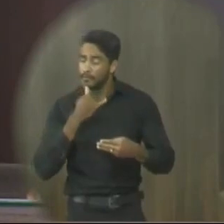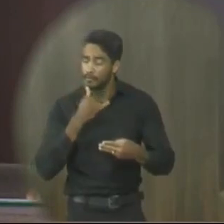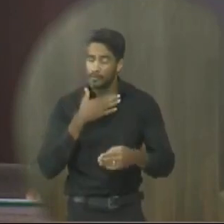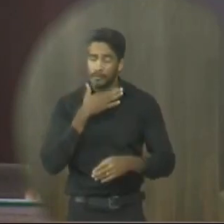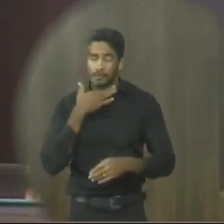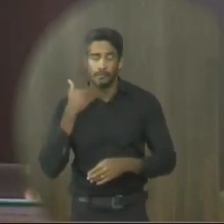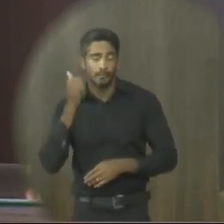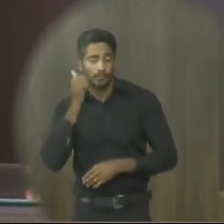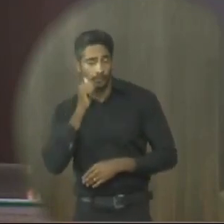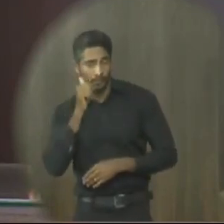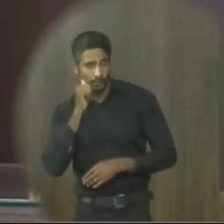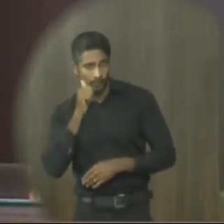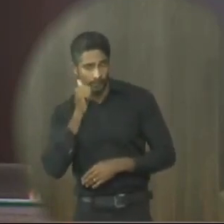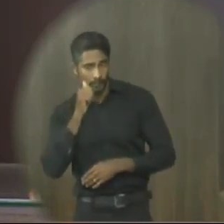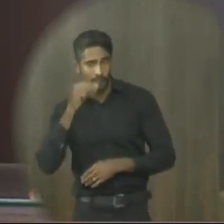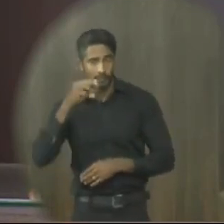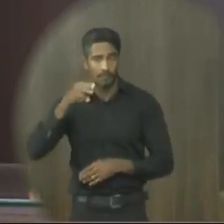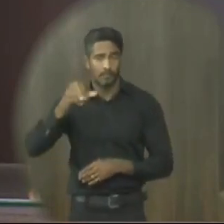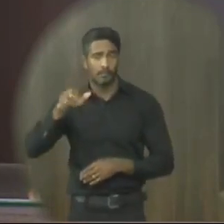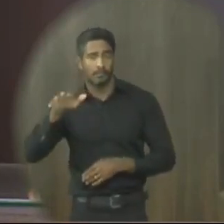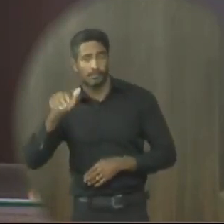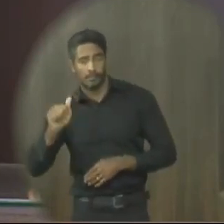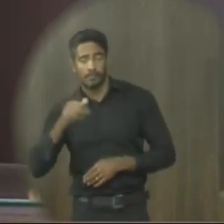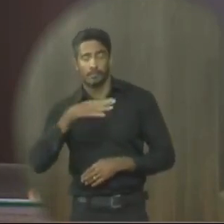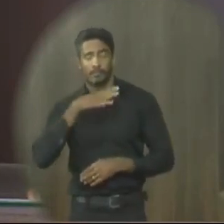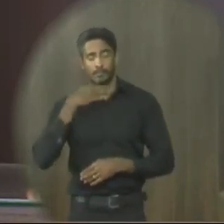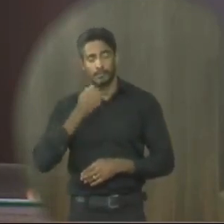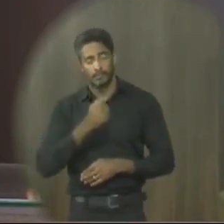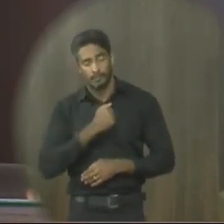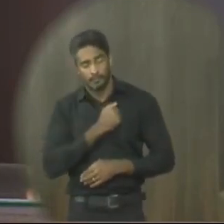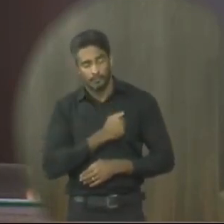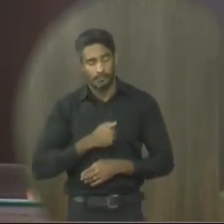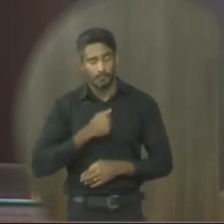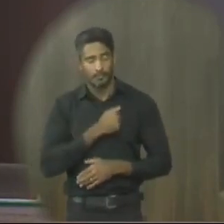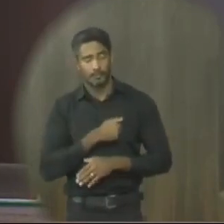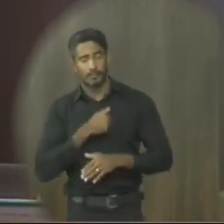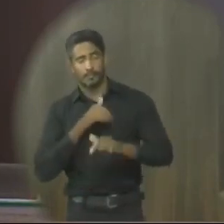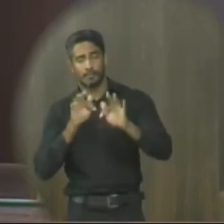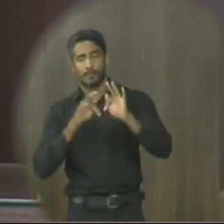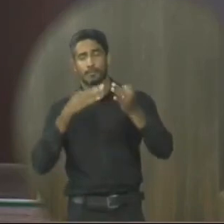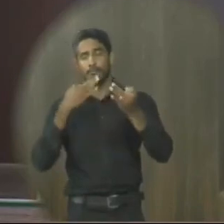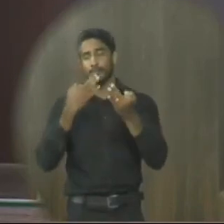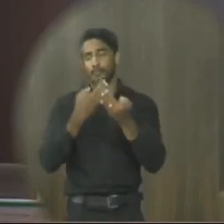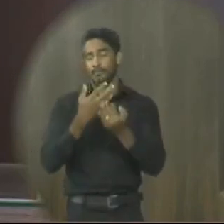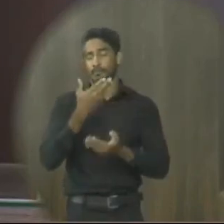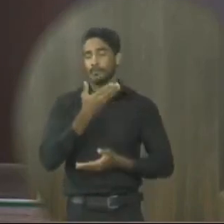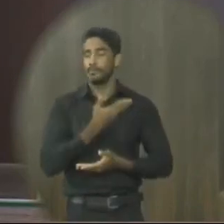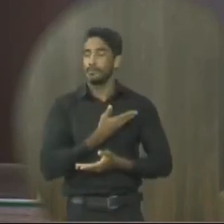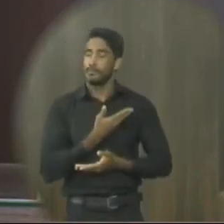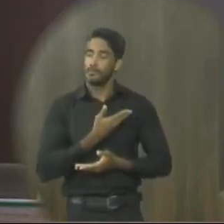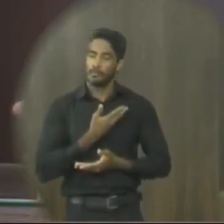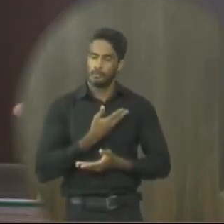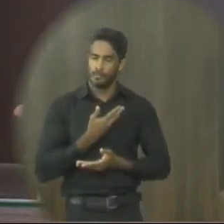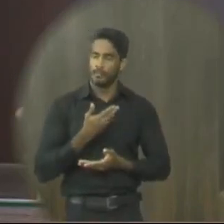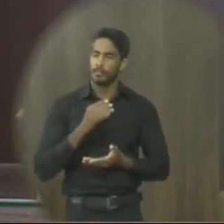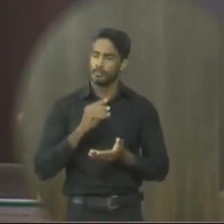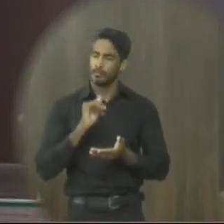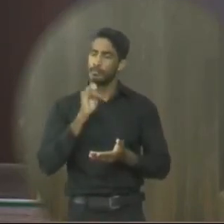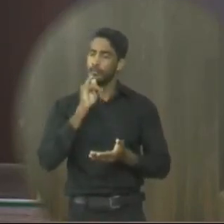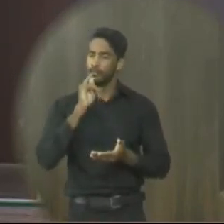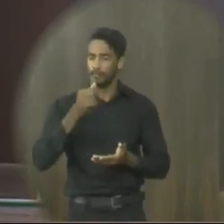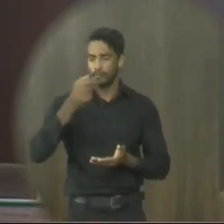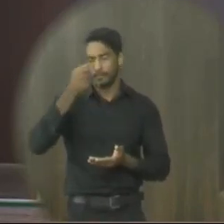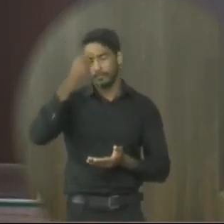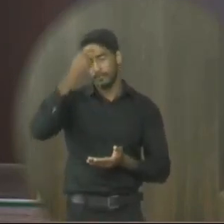Batista de Oliveira Pinto, que partiu deixando-se as eternas saudades de seus familiares e amigos. Solicito-se que seja citada a ciência